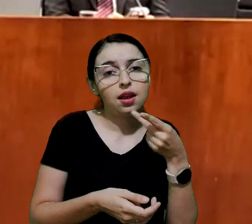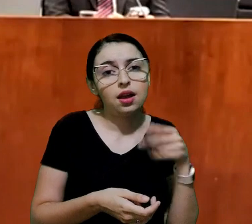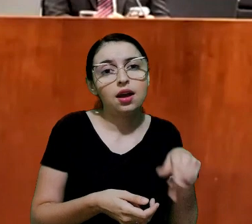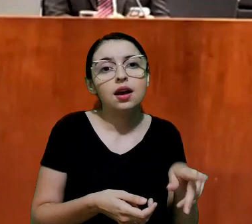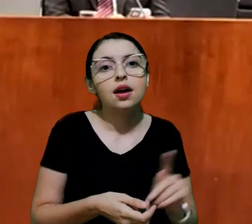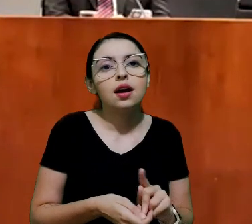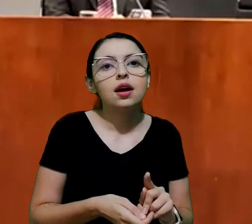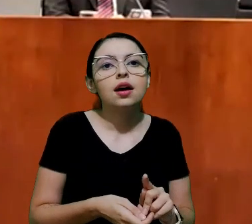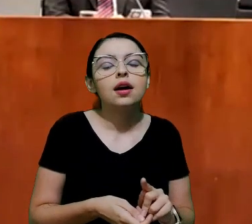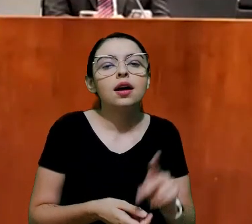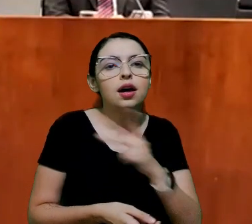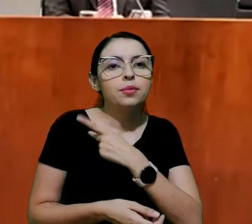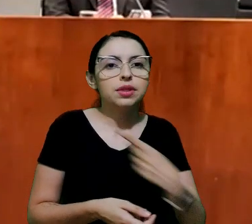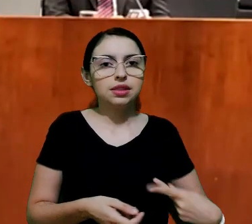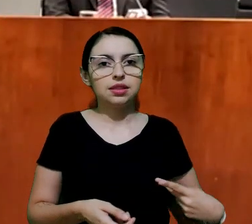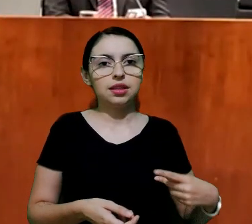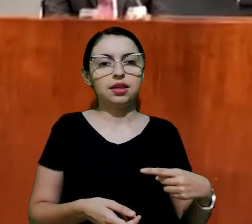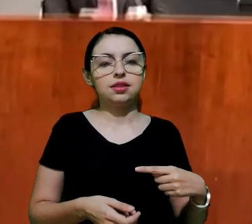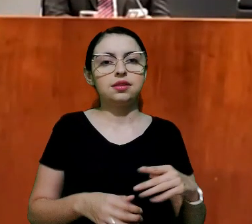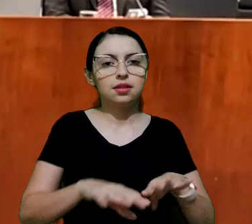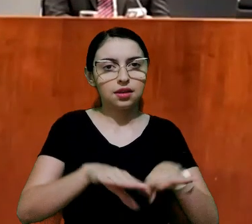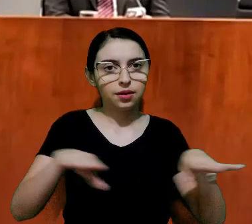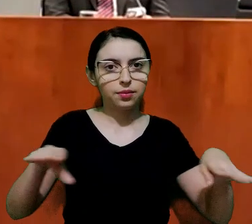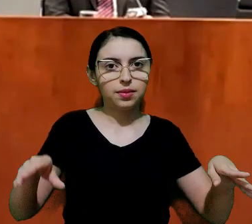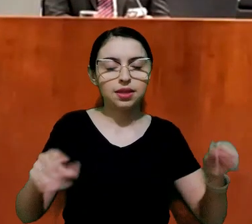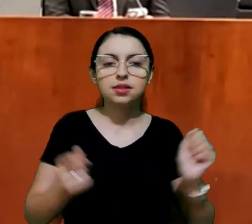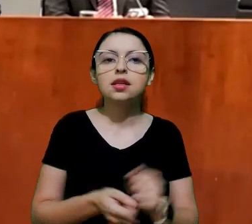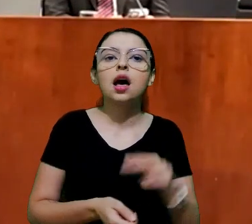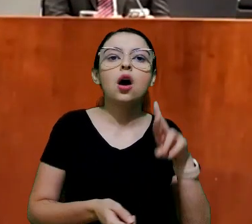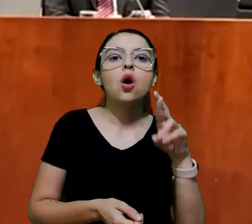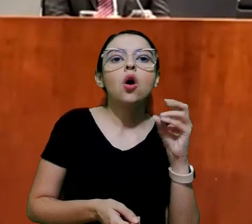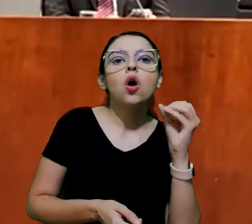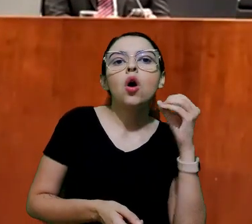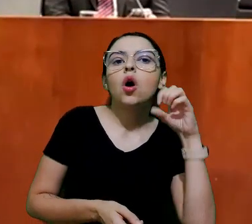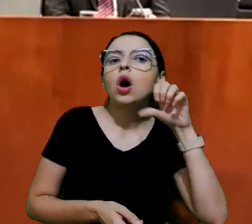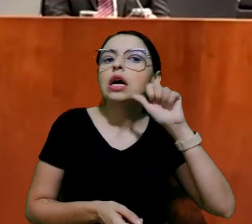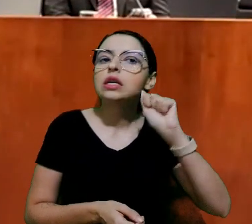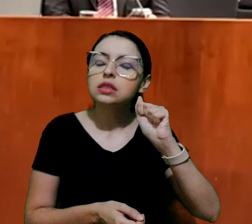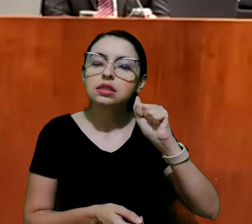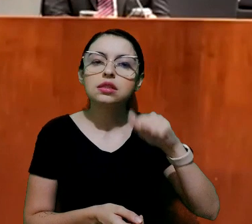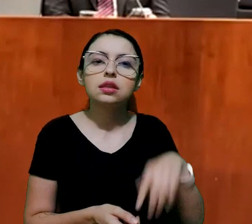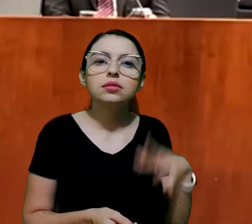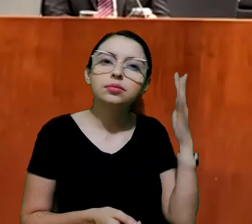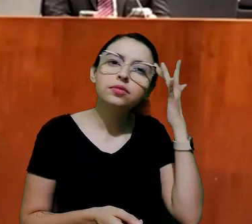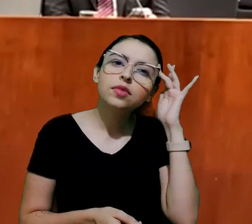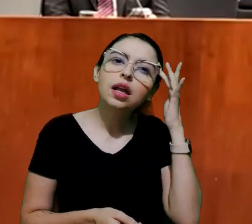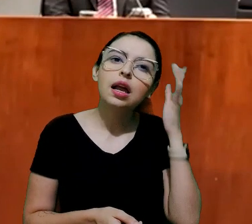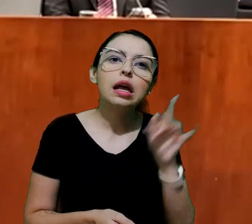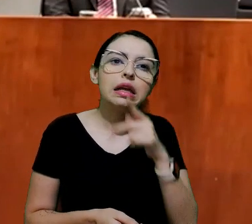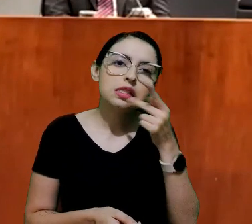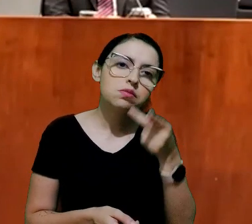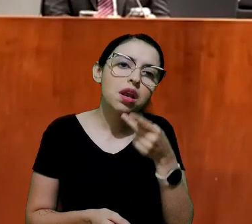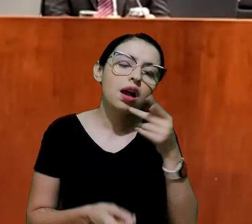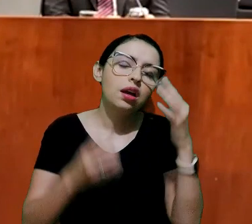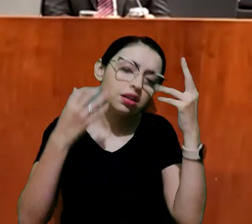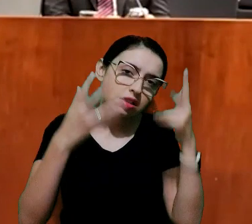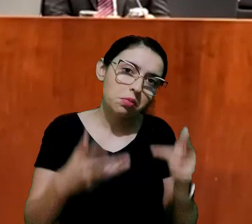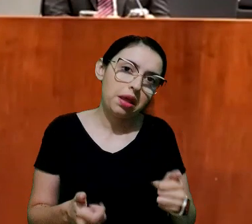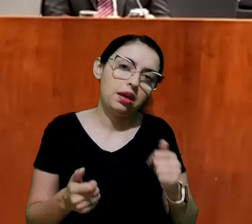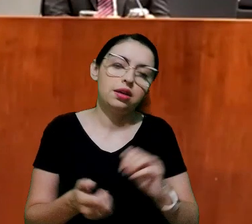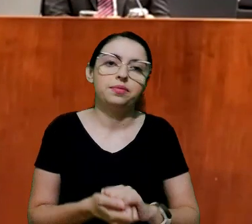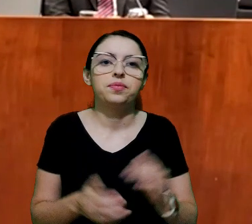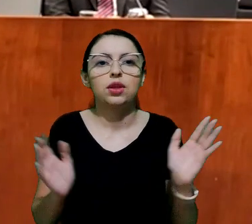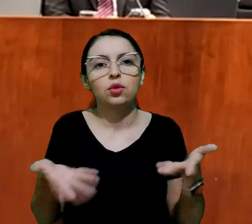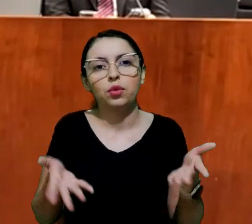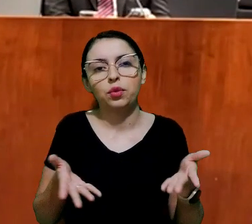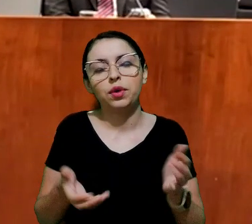presidência desta mesa, para que a professora Rosa, que nós possamos refletir esses pontos aqui nesta